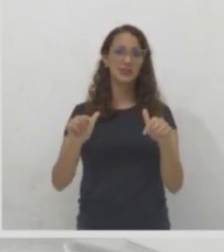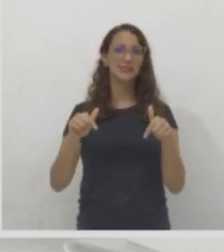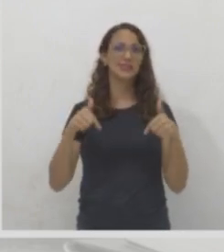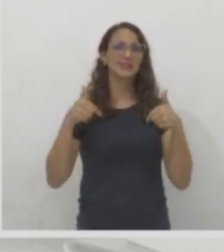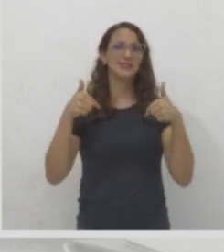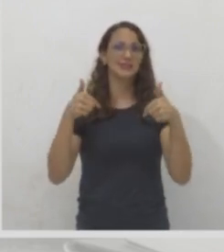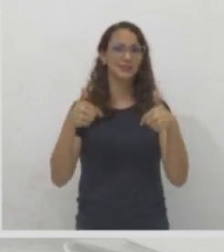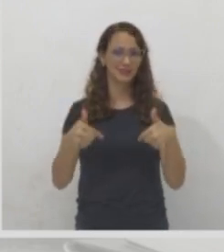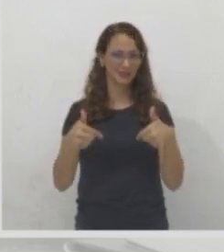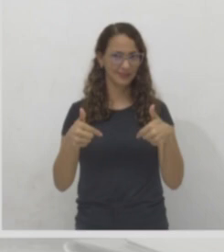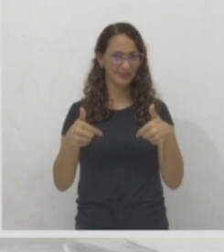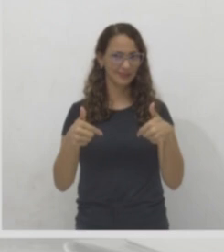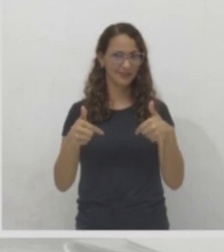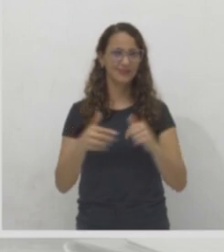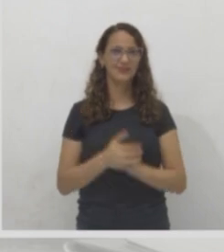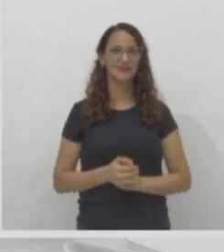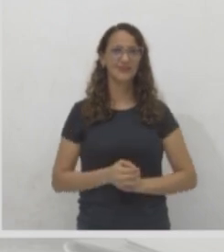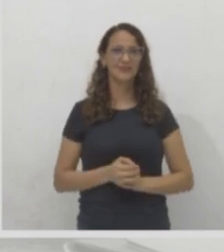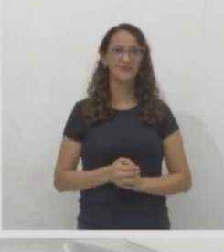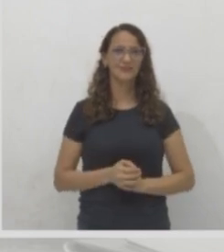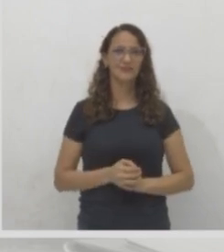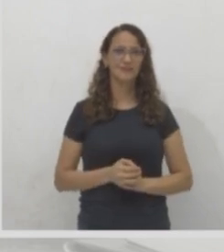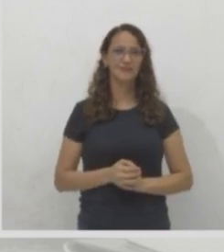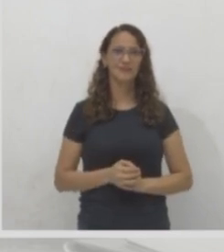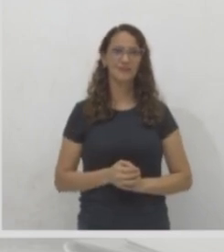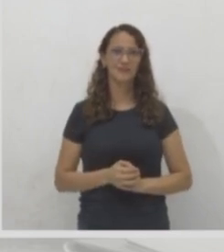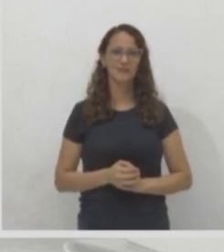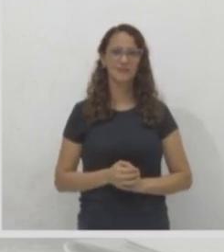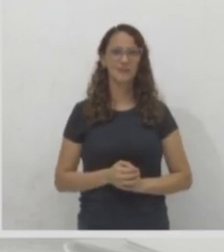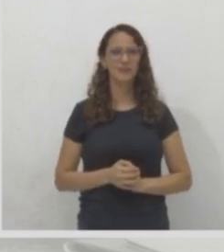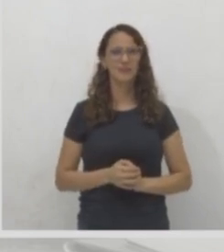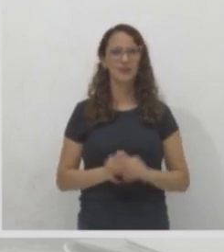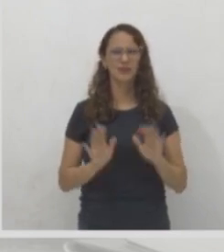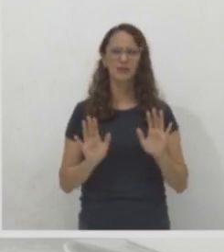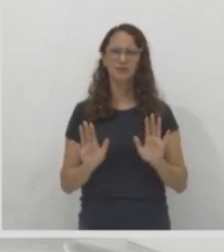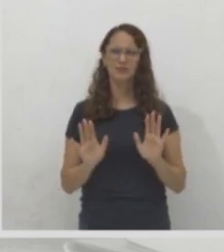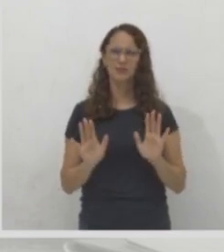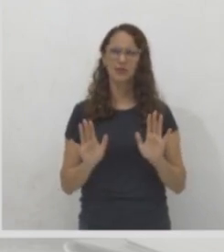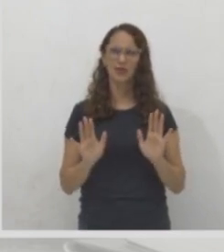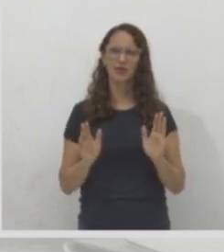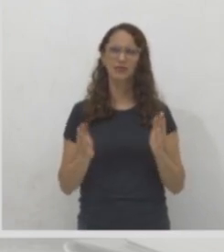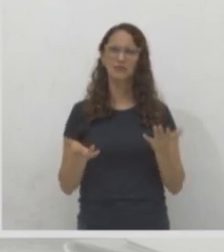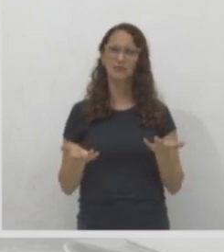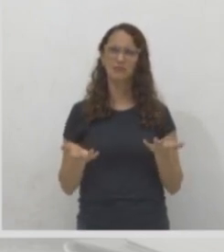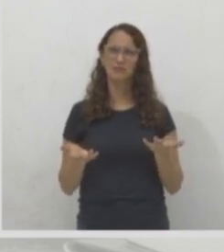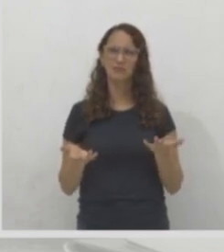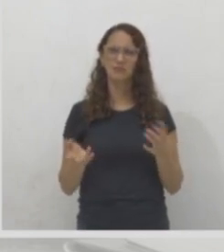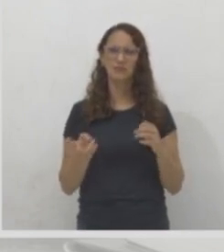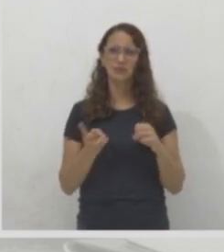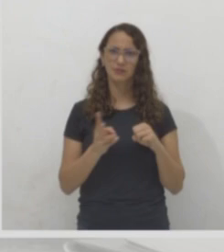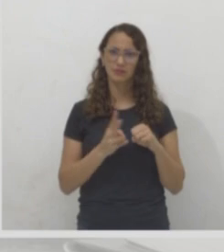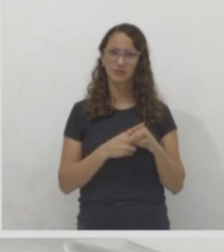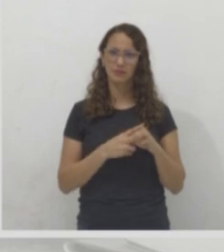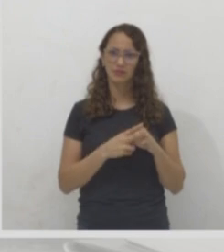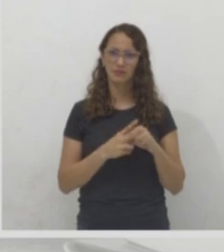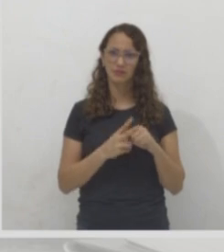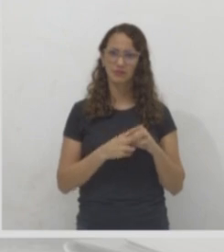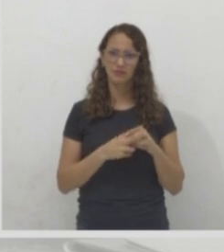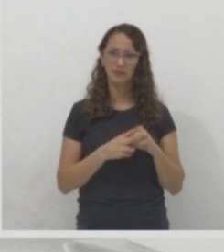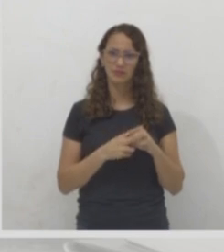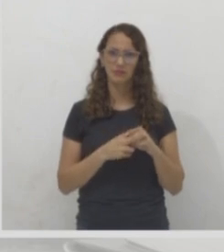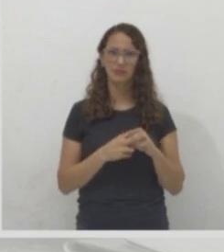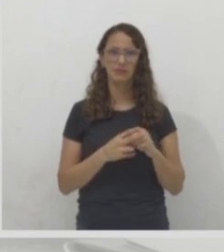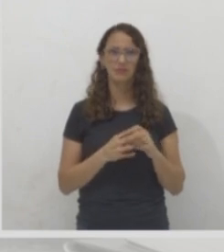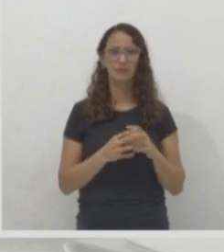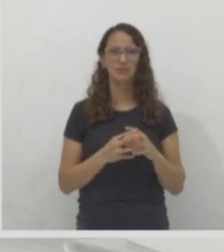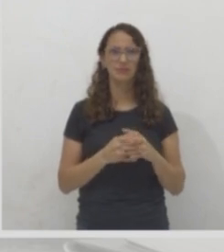ação. Sim, mas nós vamos ter também, então, eu tenho que decorar